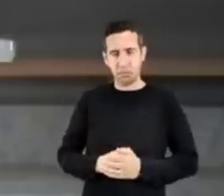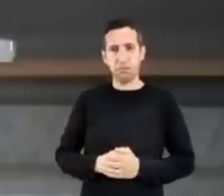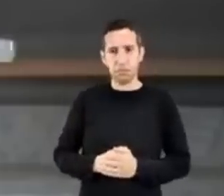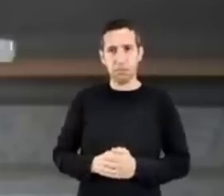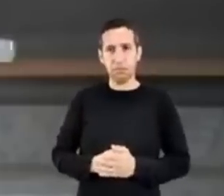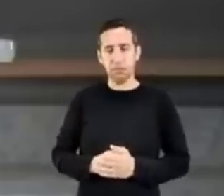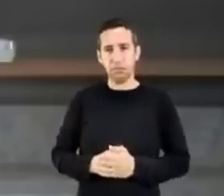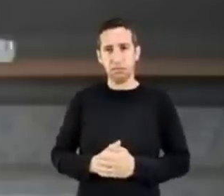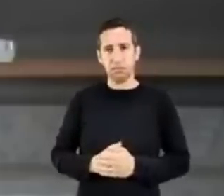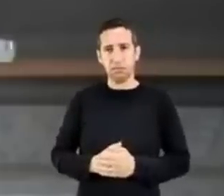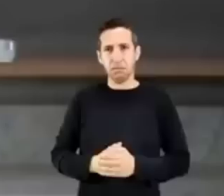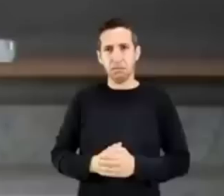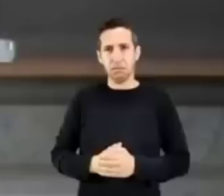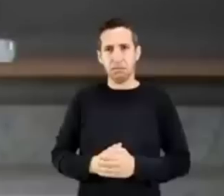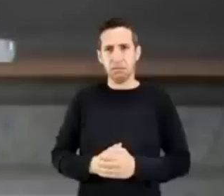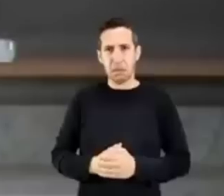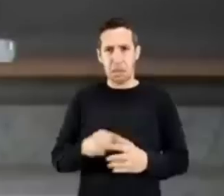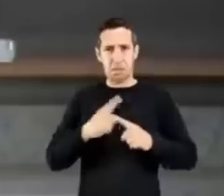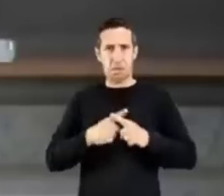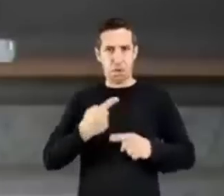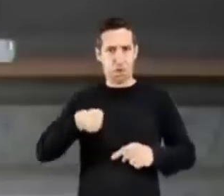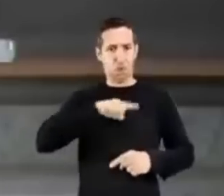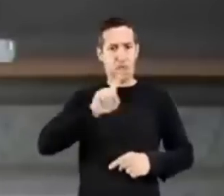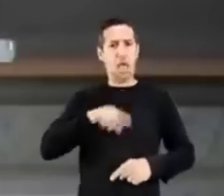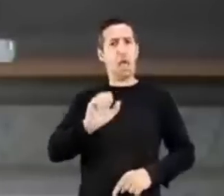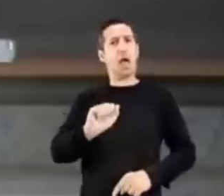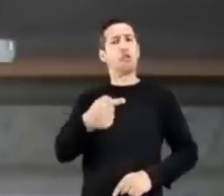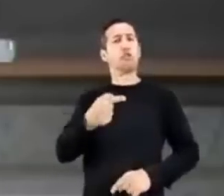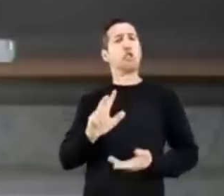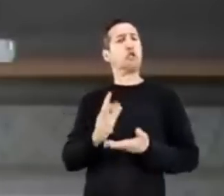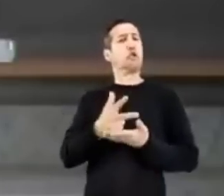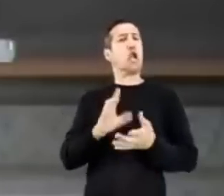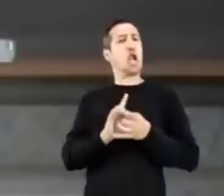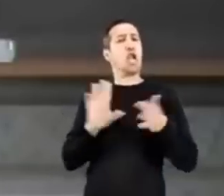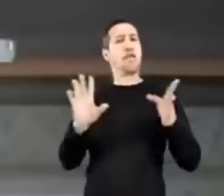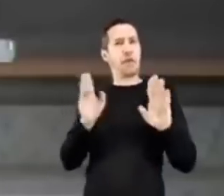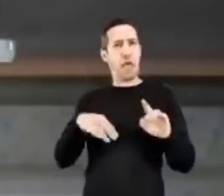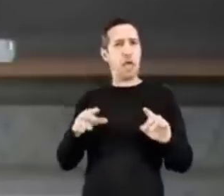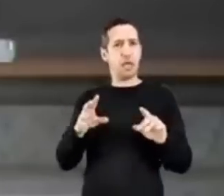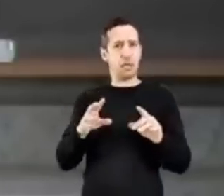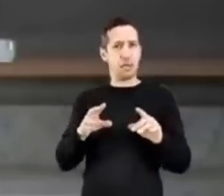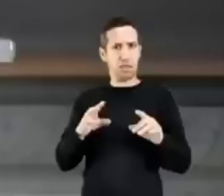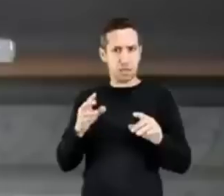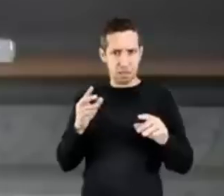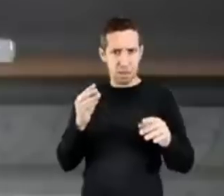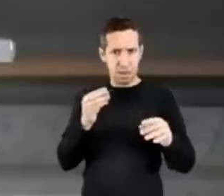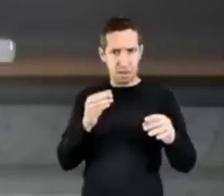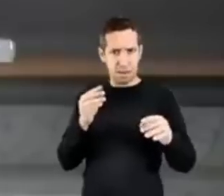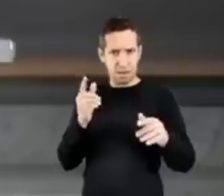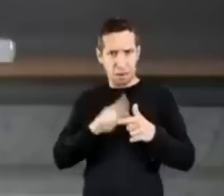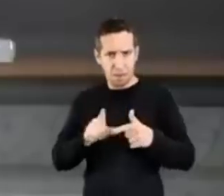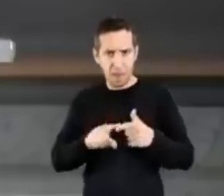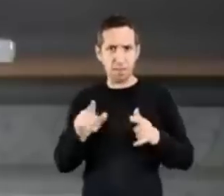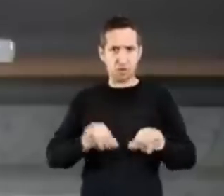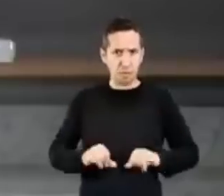e eu não é porque não Somos da Igreja Adventista que nós estamos livres essas coisas não estamos é preciso buscar a Deus